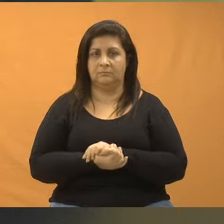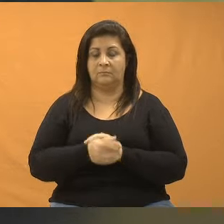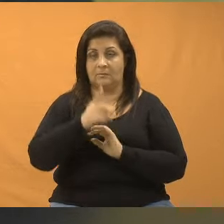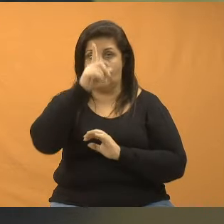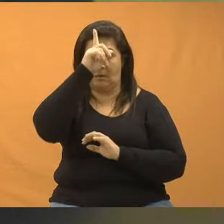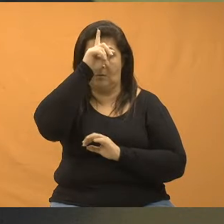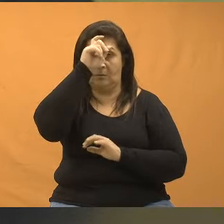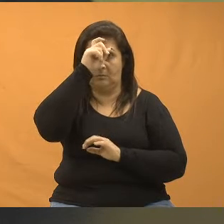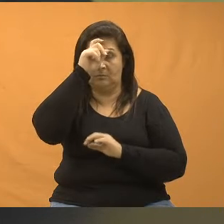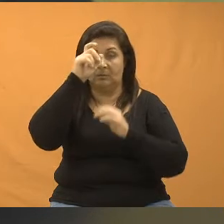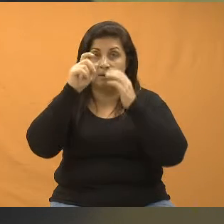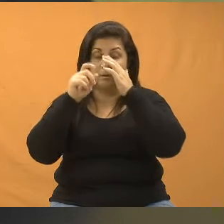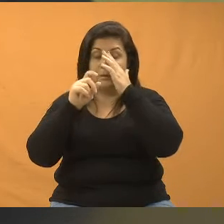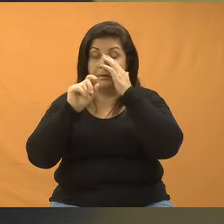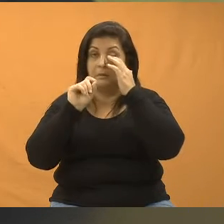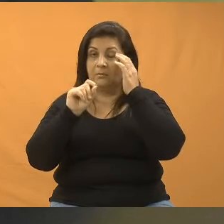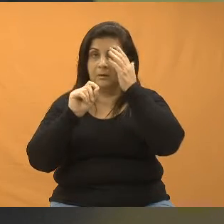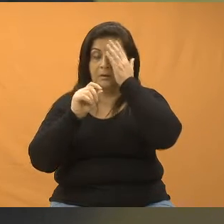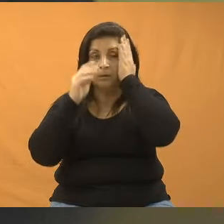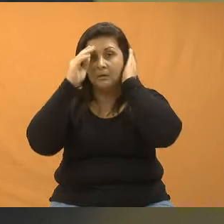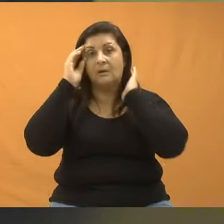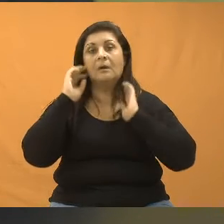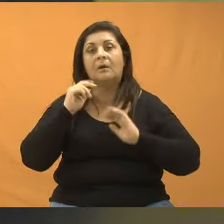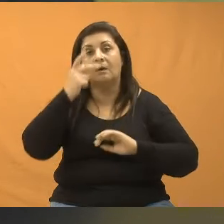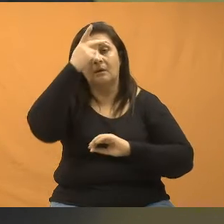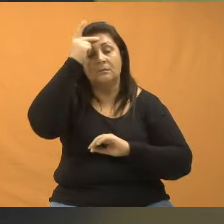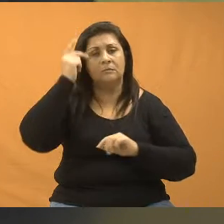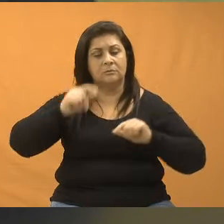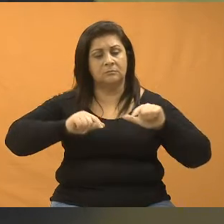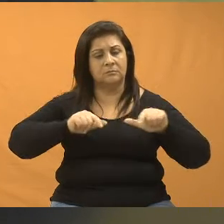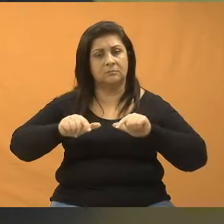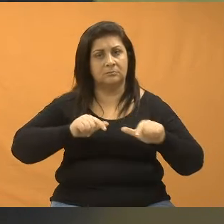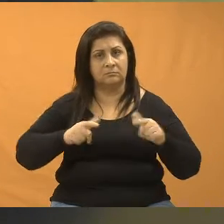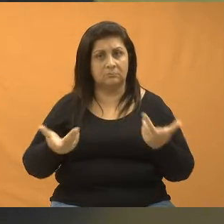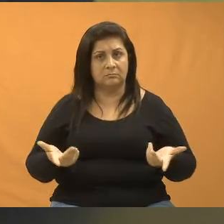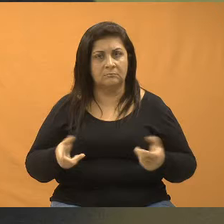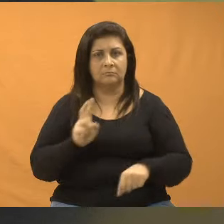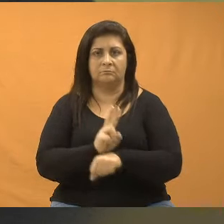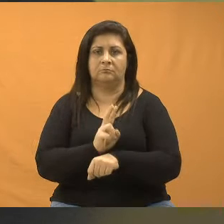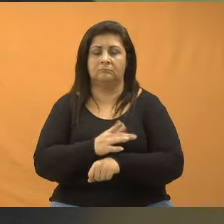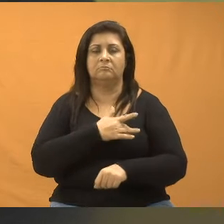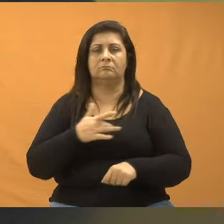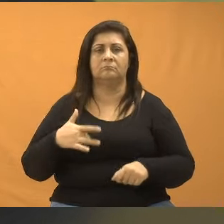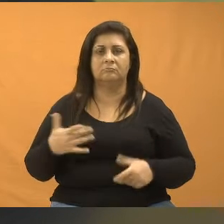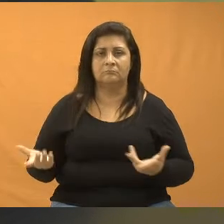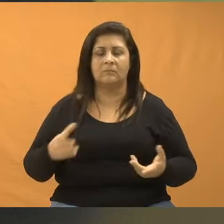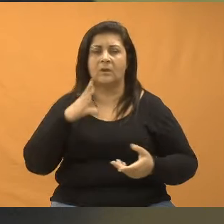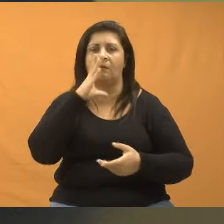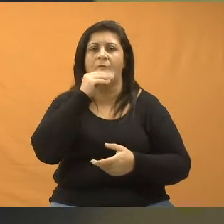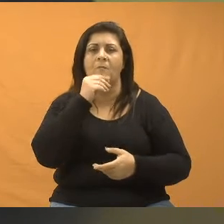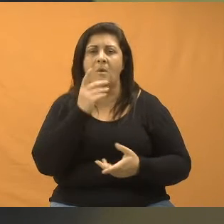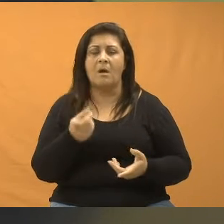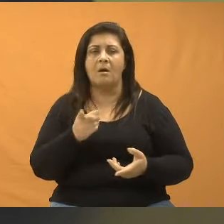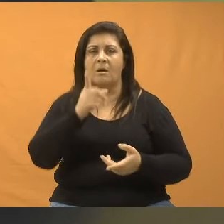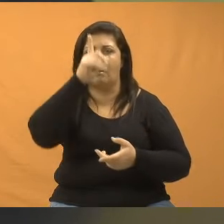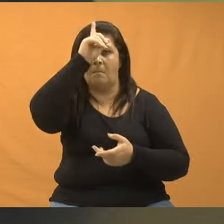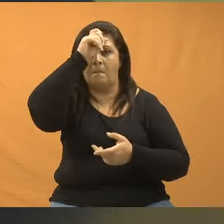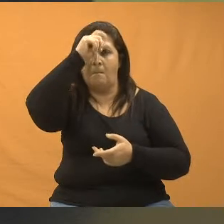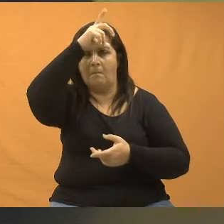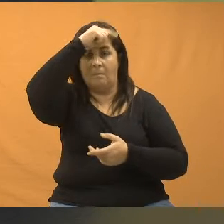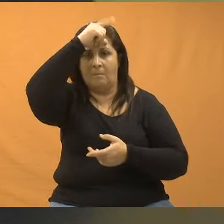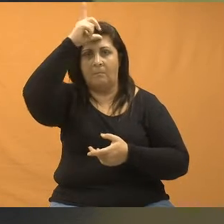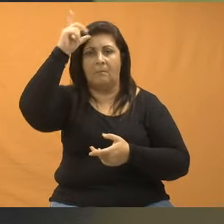grande bem do hospital, são as pessoas que ali fazem o serviço de saúde. Seus funcionários, seus enfermeiros, né, o pessoal